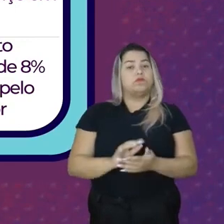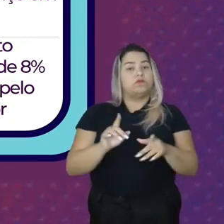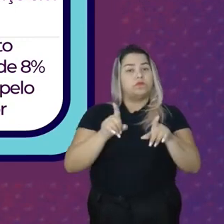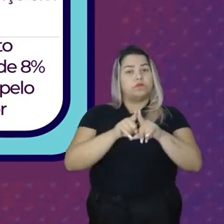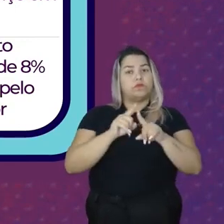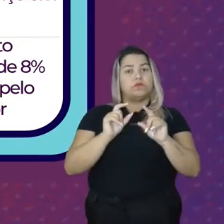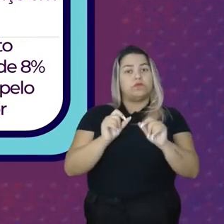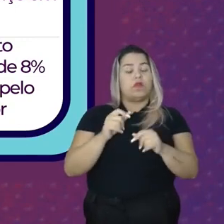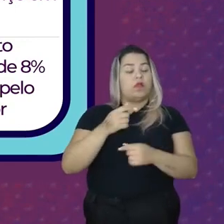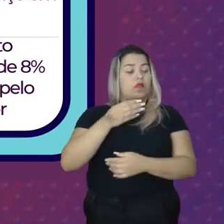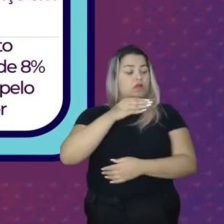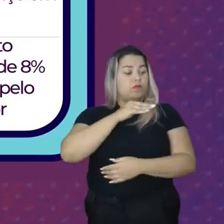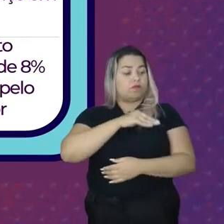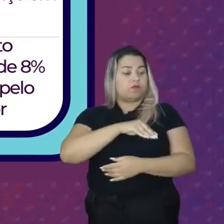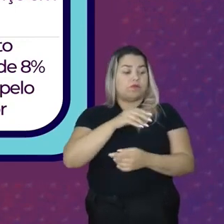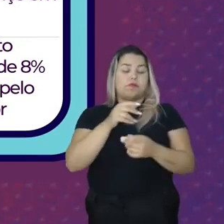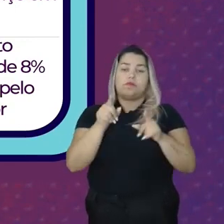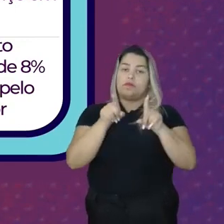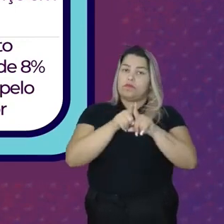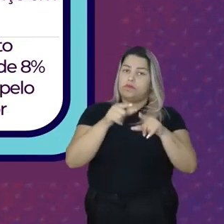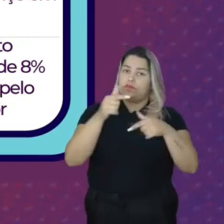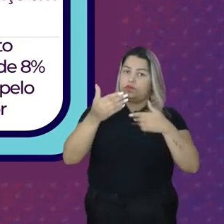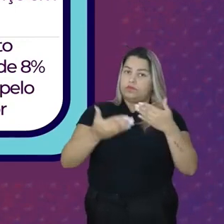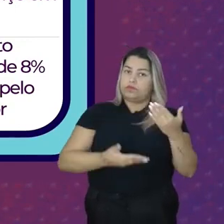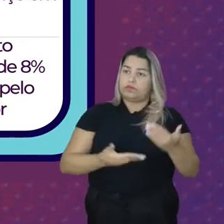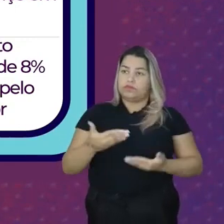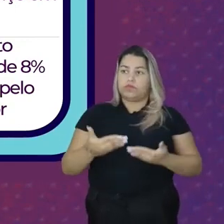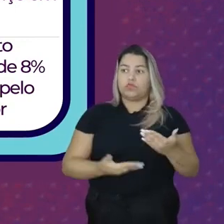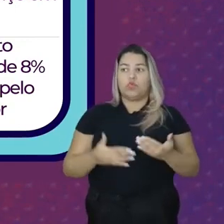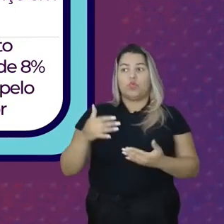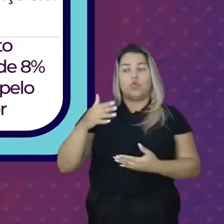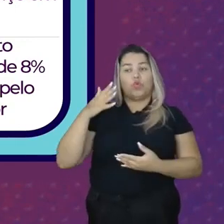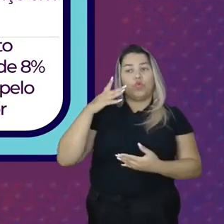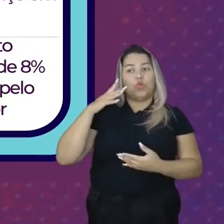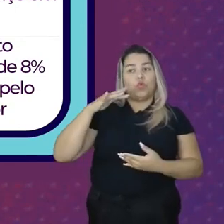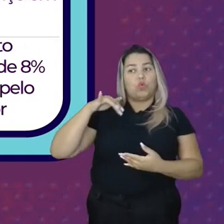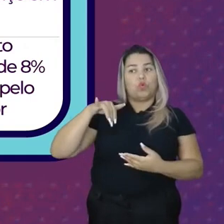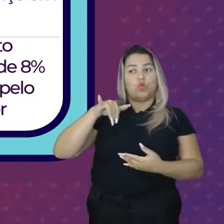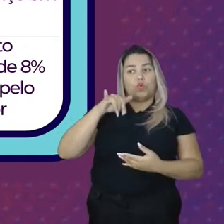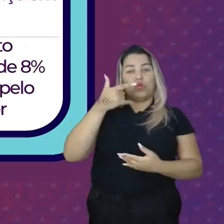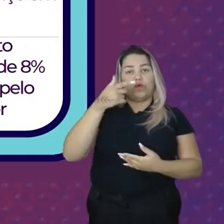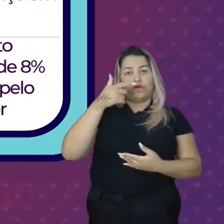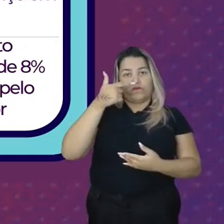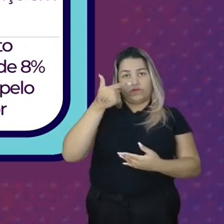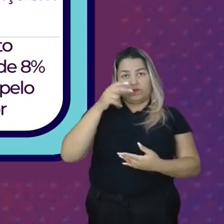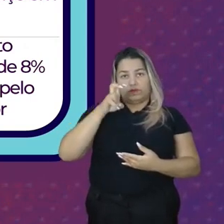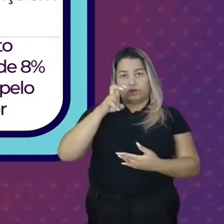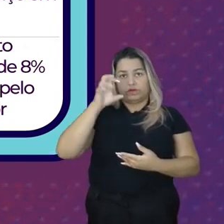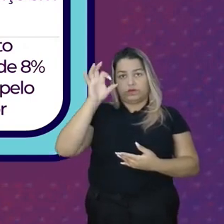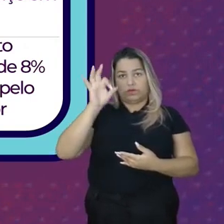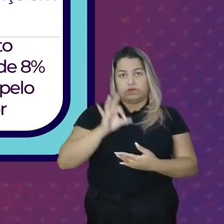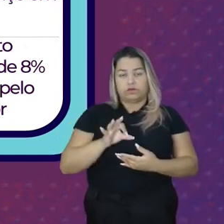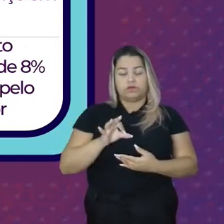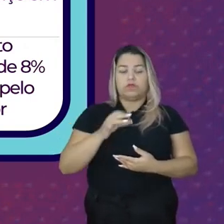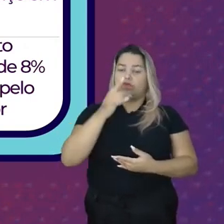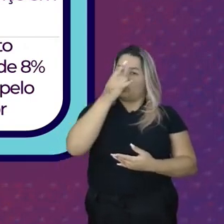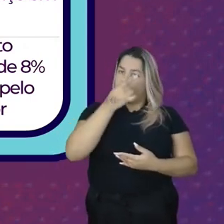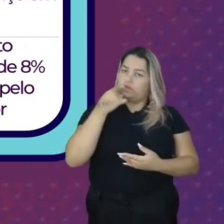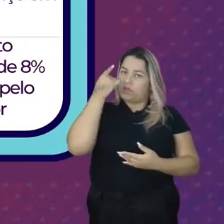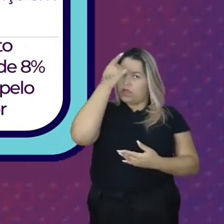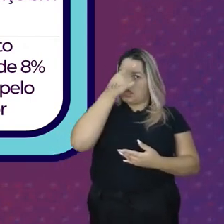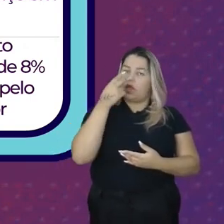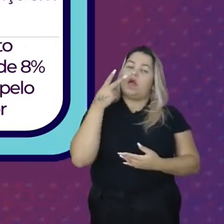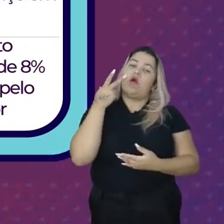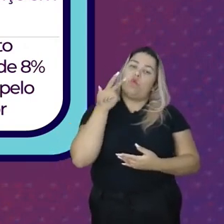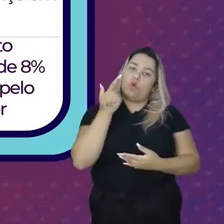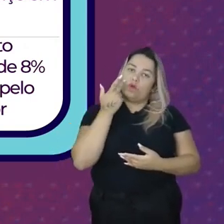estabeleceu a remuneração da hora de serviço em viagem em 25% a mais que o valor da hora